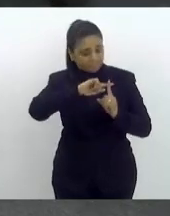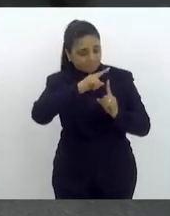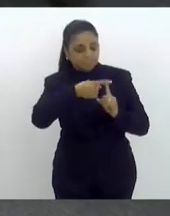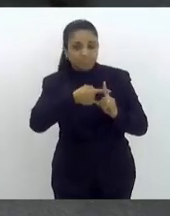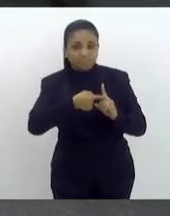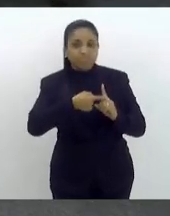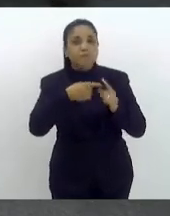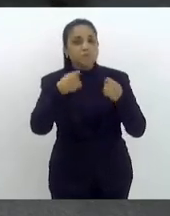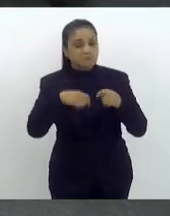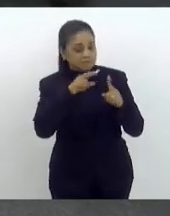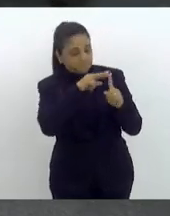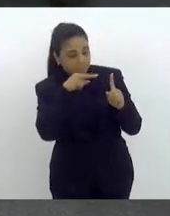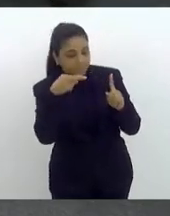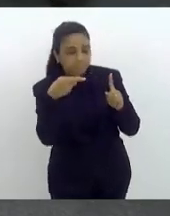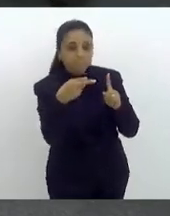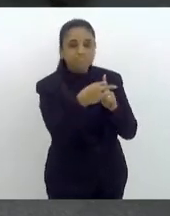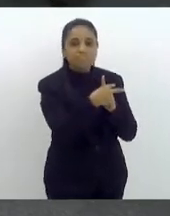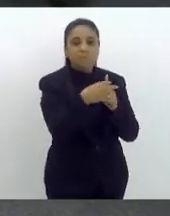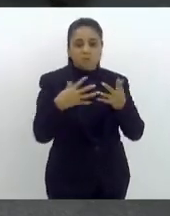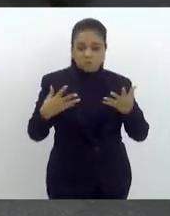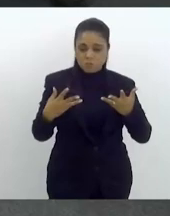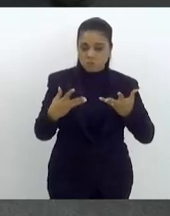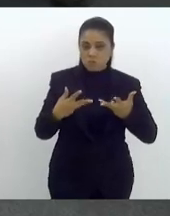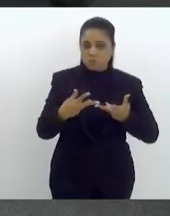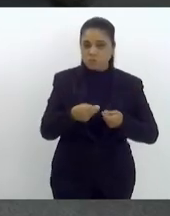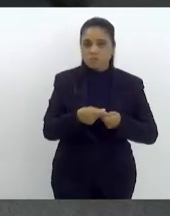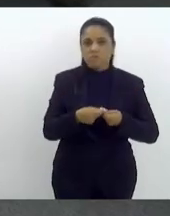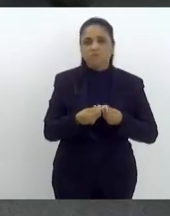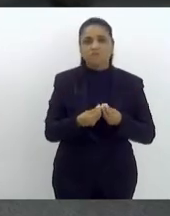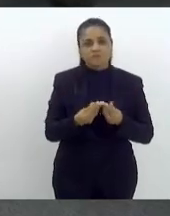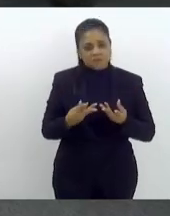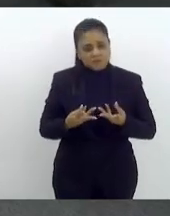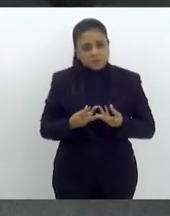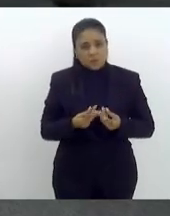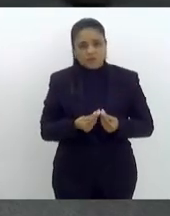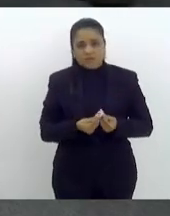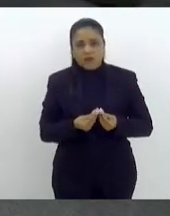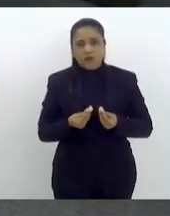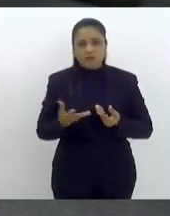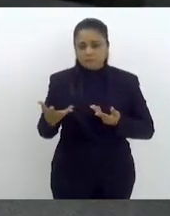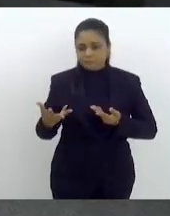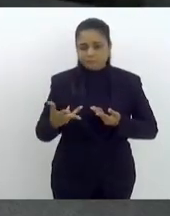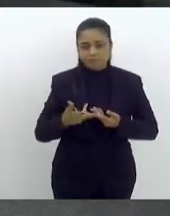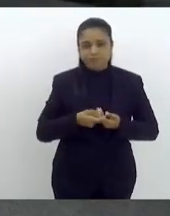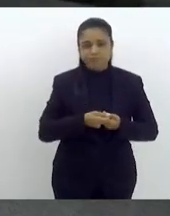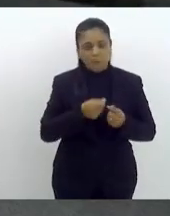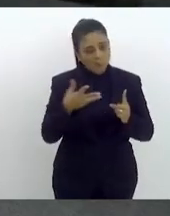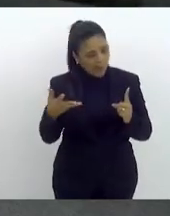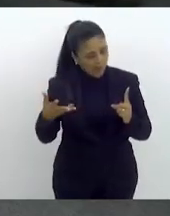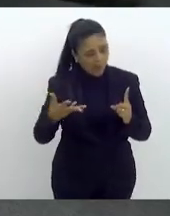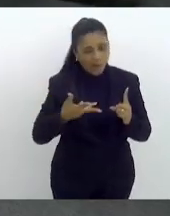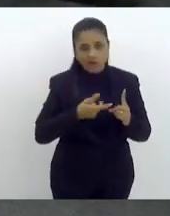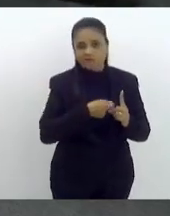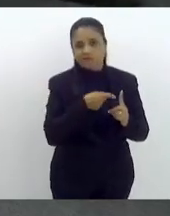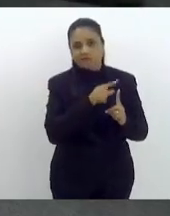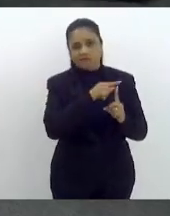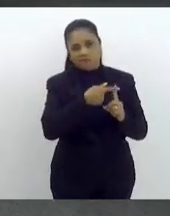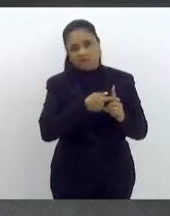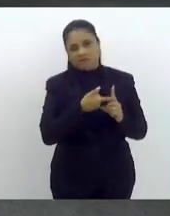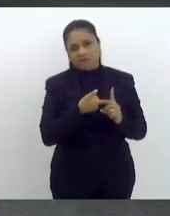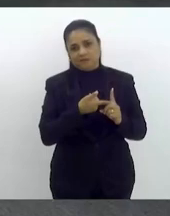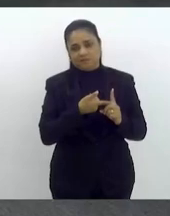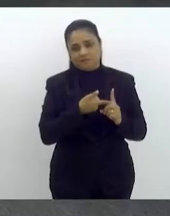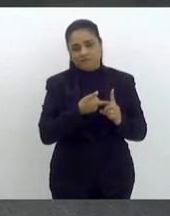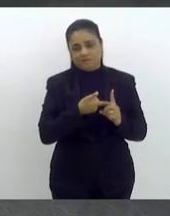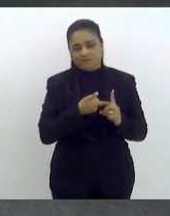de um olhar experimentado e qualificado na sua na sua atenção na concretude então tia Ju